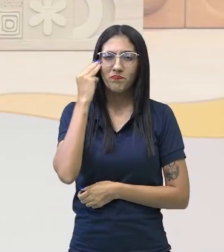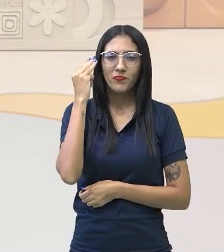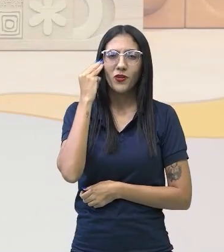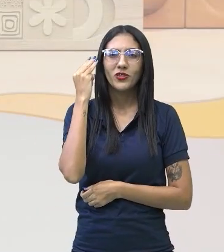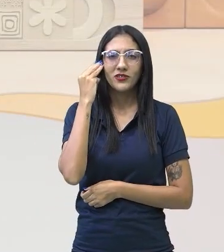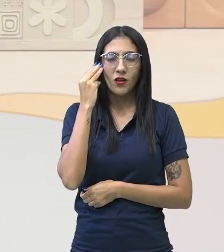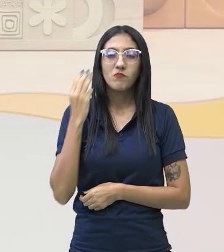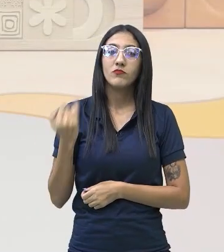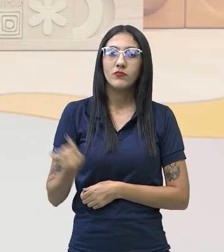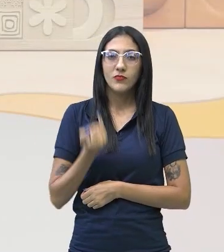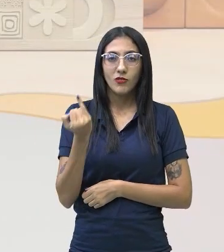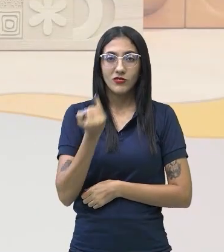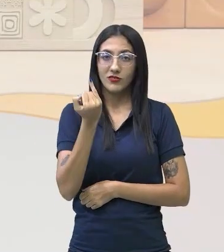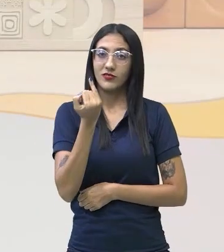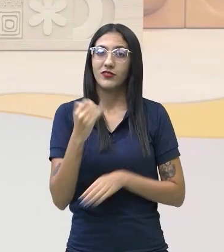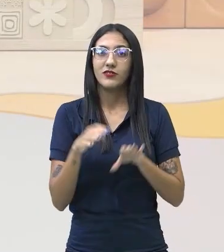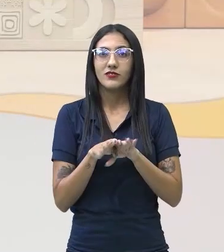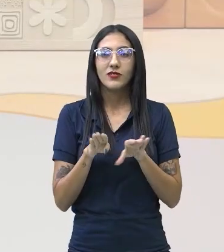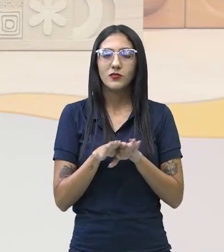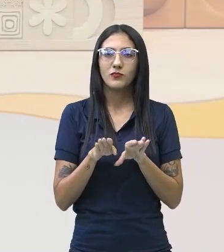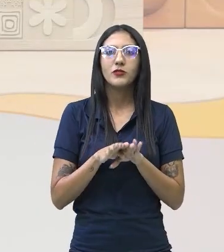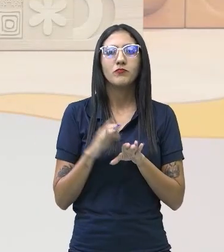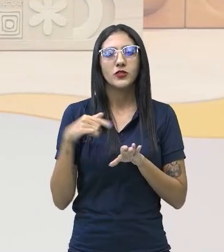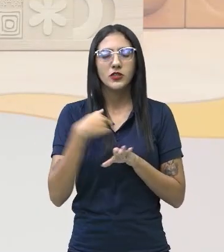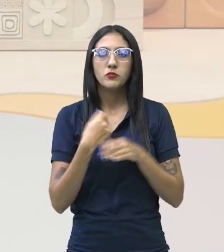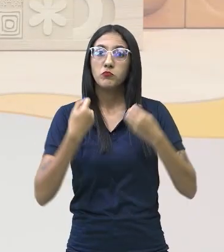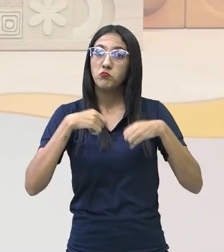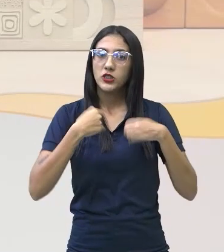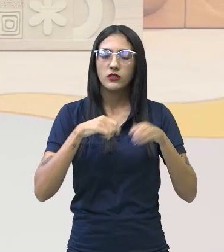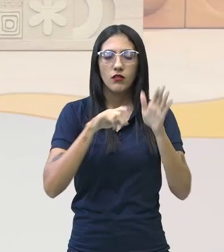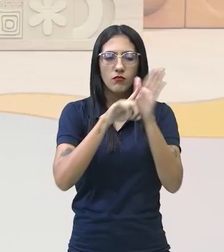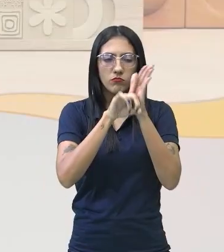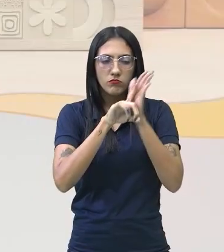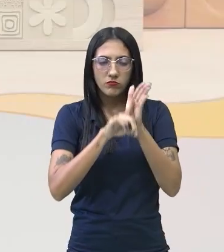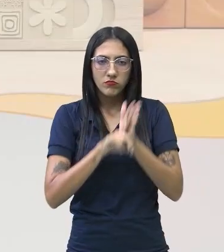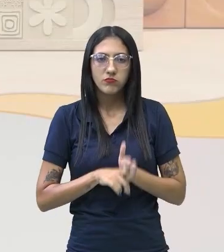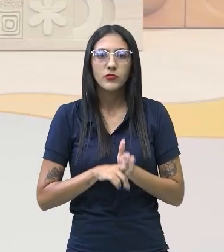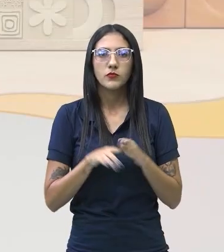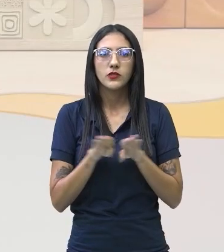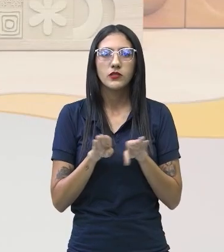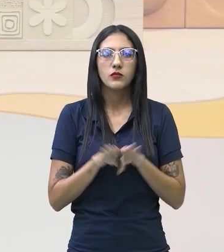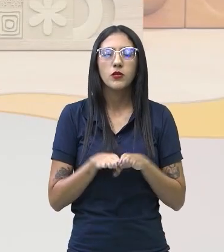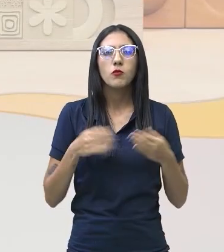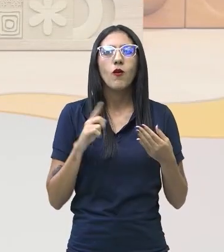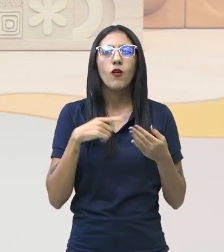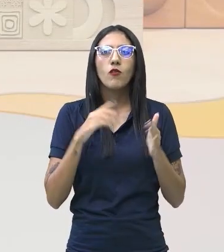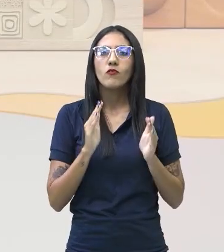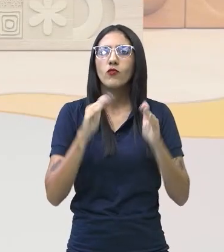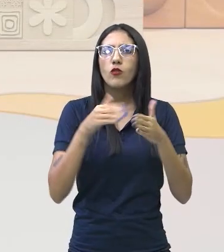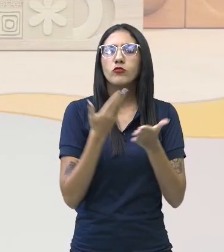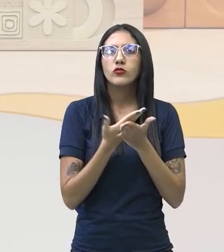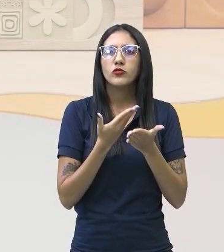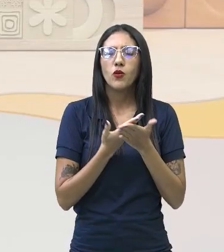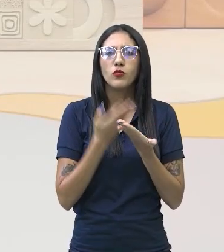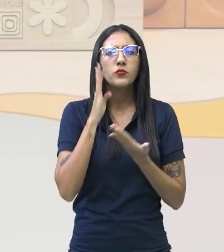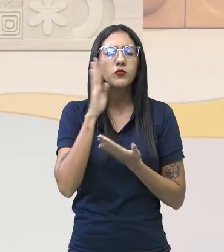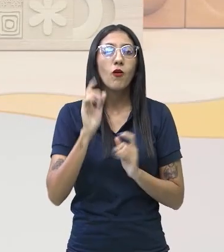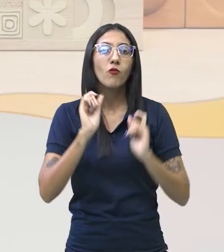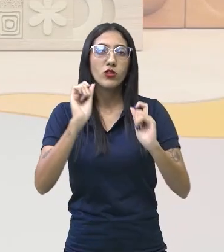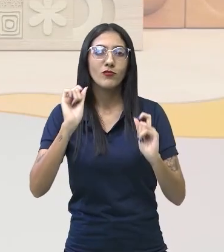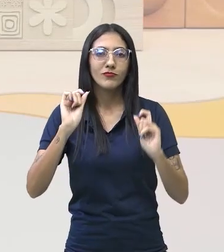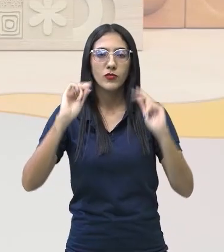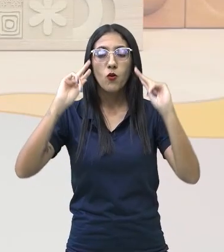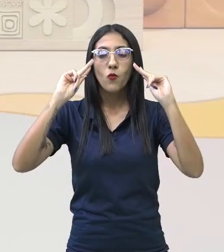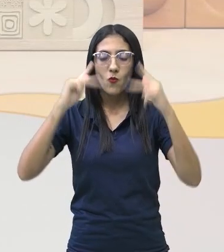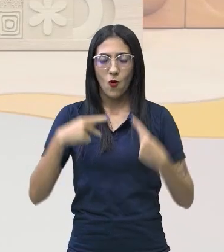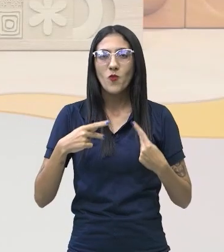a importância, então, de sermos investigadores e, claro, qual é o objeto da história principal? É o homem